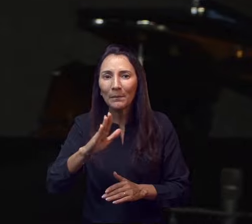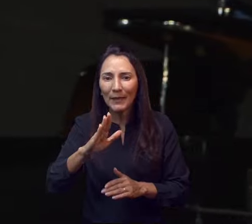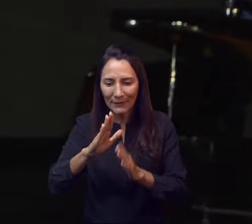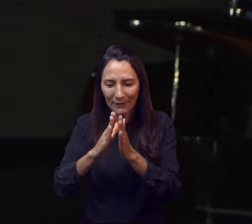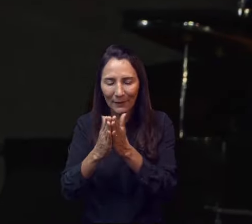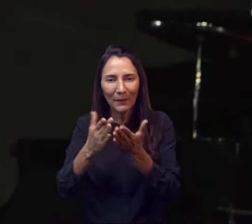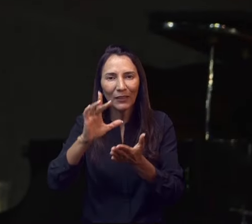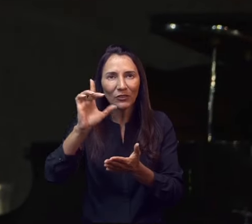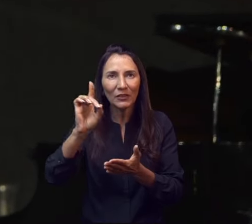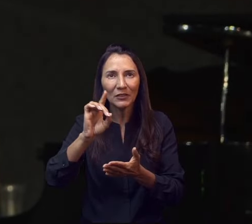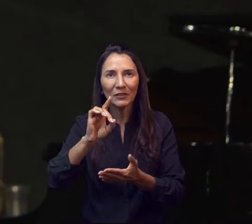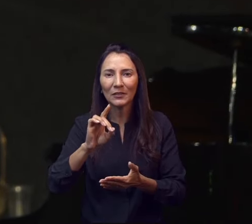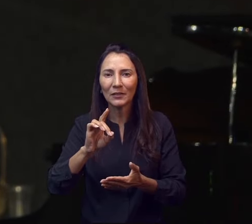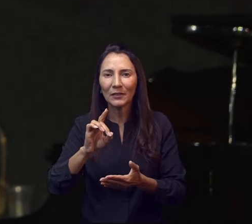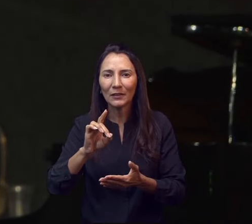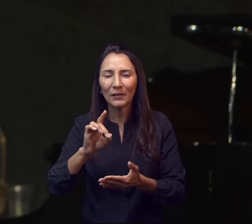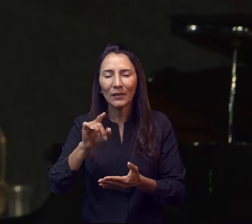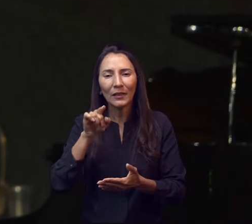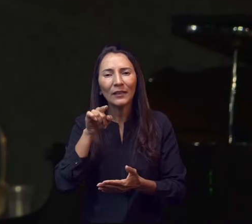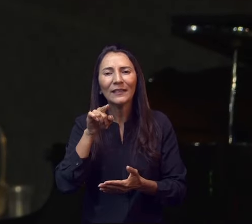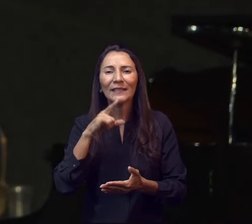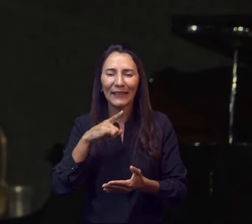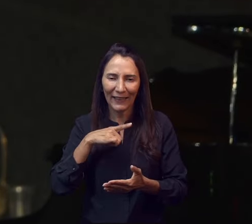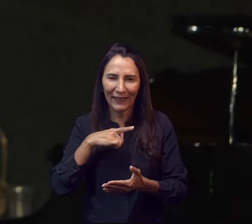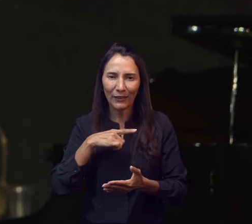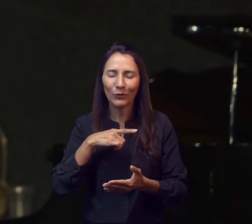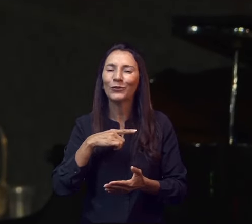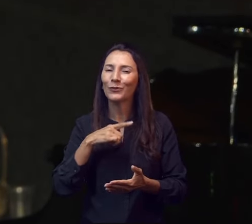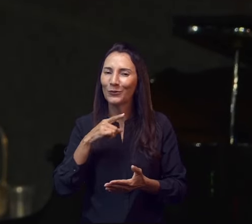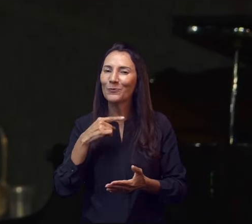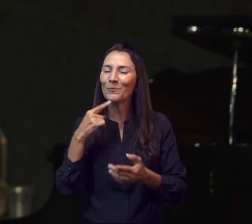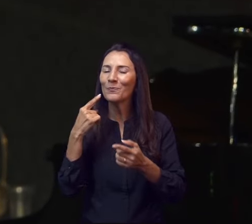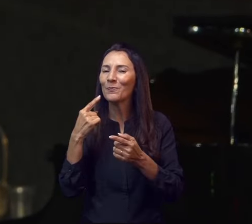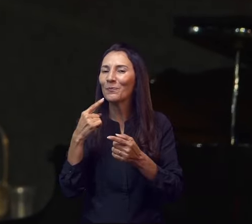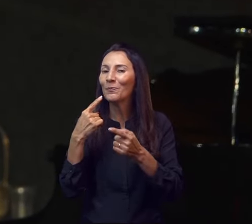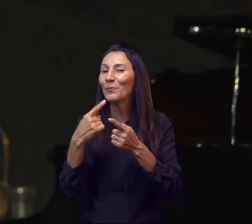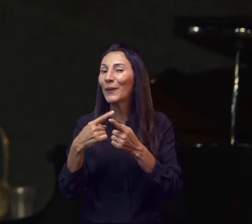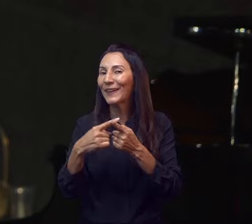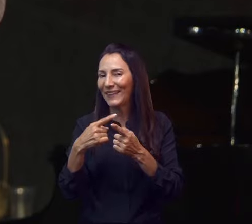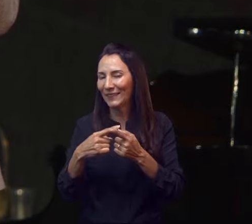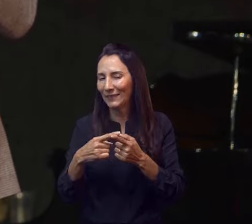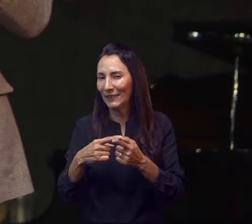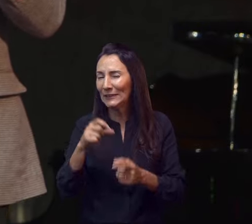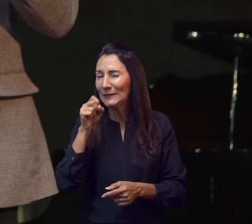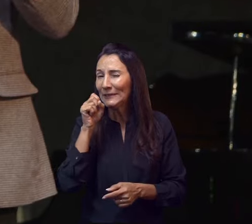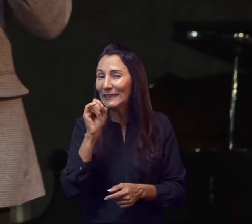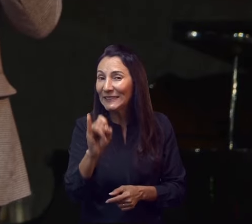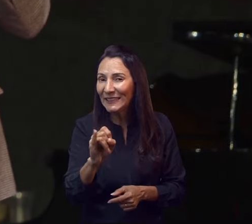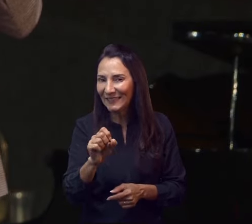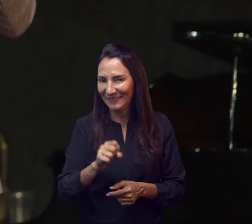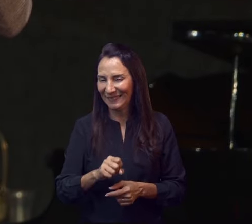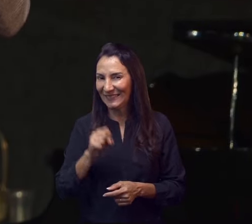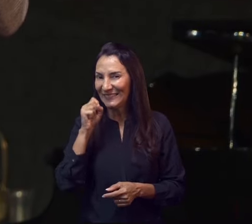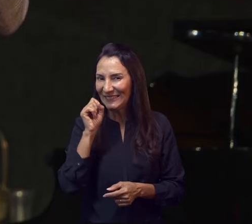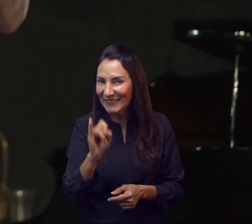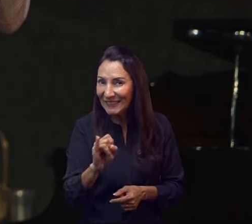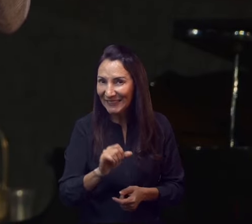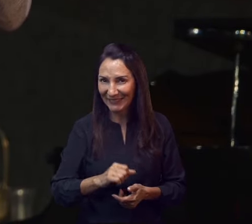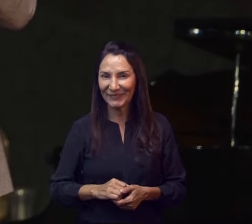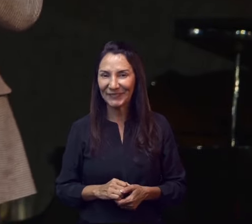quantas estão condicionadas a maior delas Porque Deus amou muito tal maneira